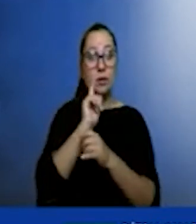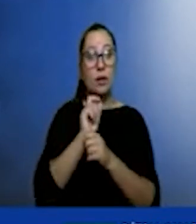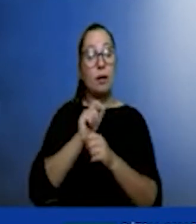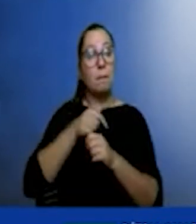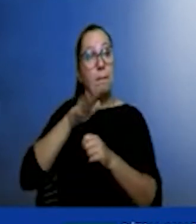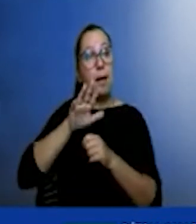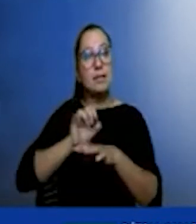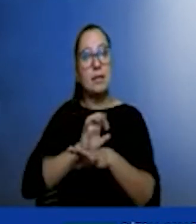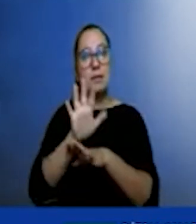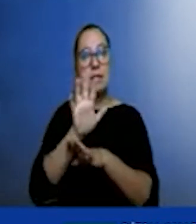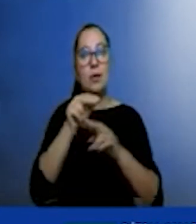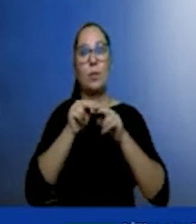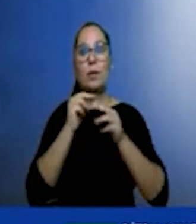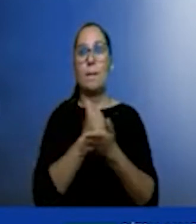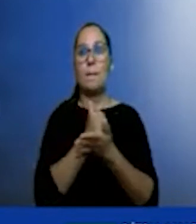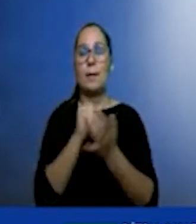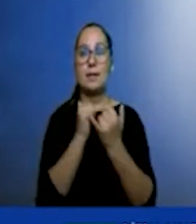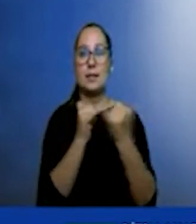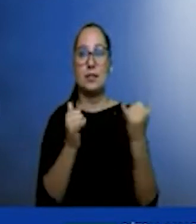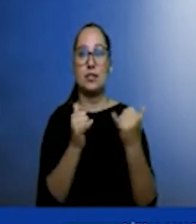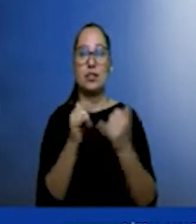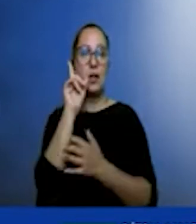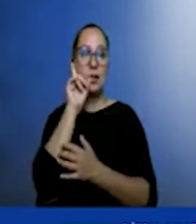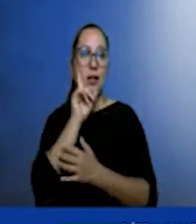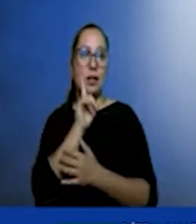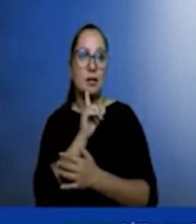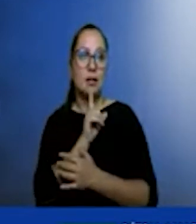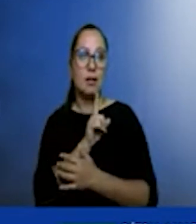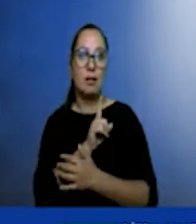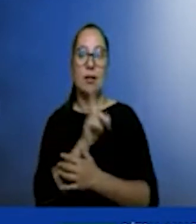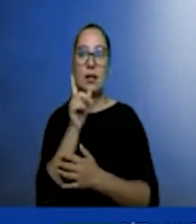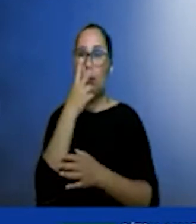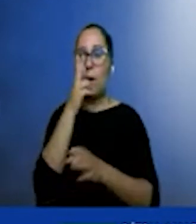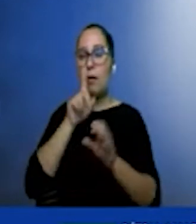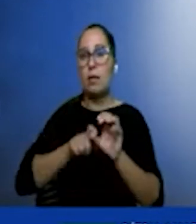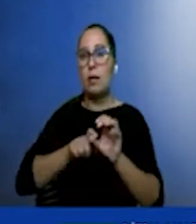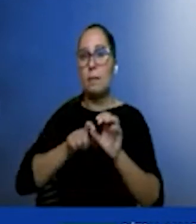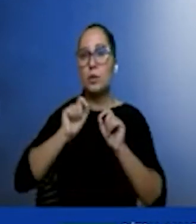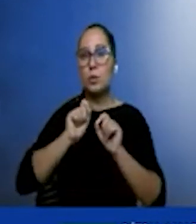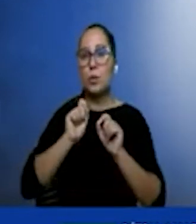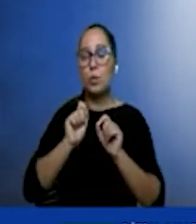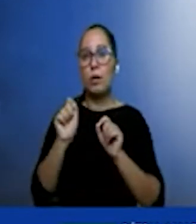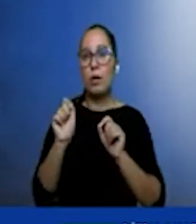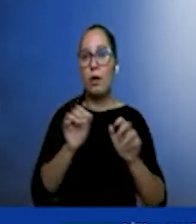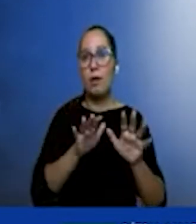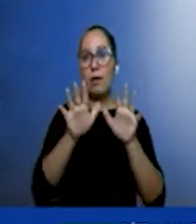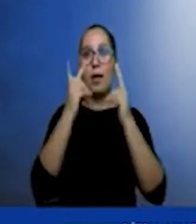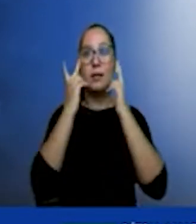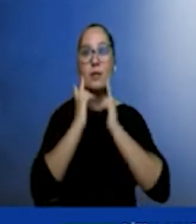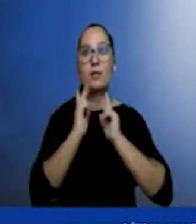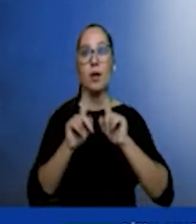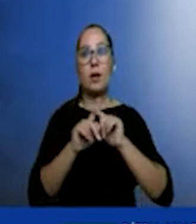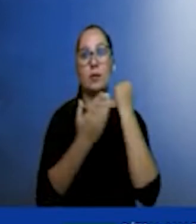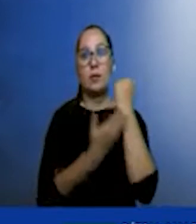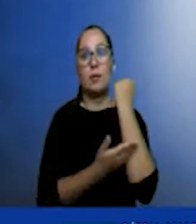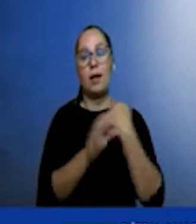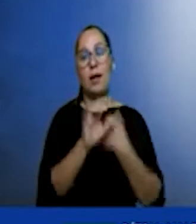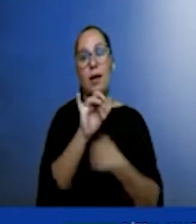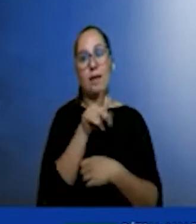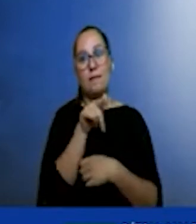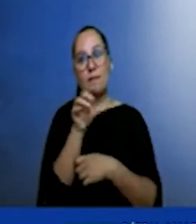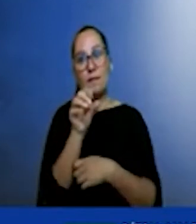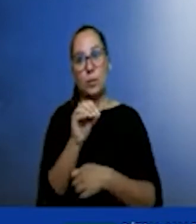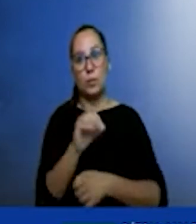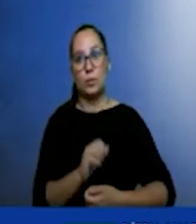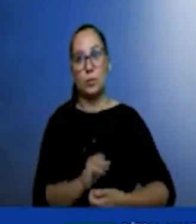a matriz energética americana é muito dependente do gás natural e do carvão, né? E esses